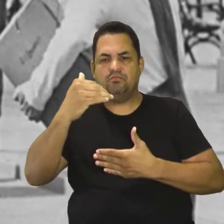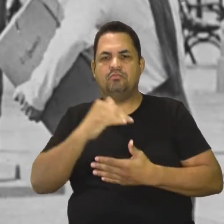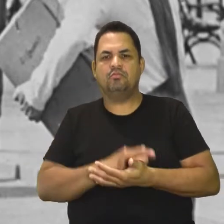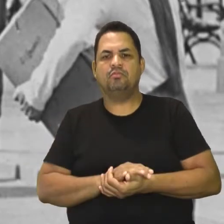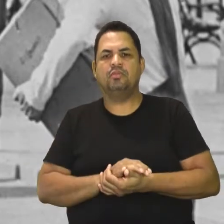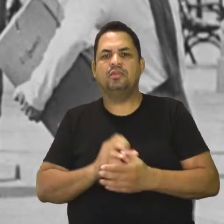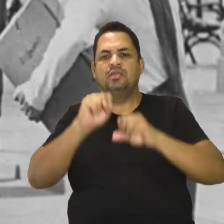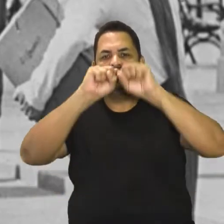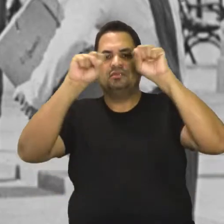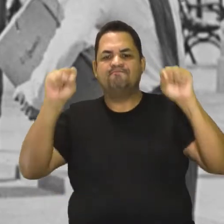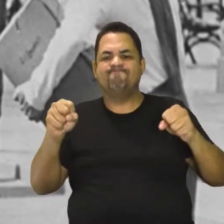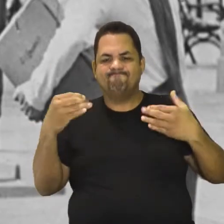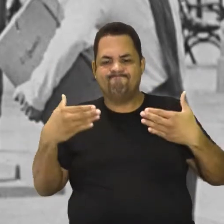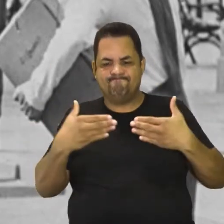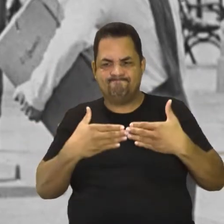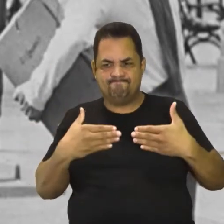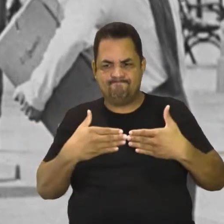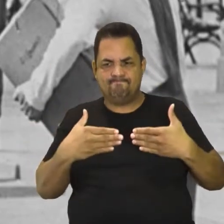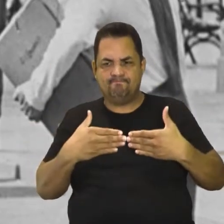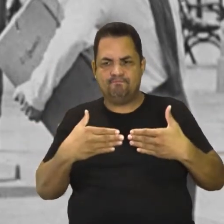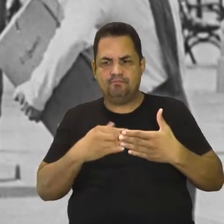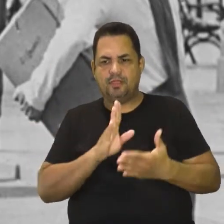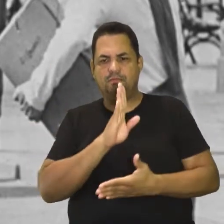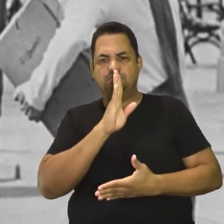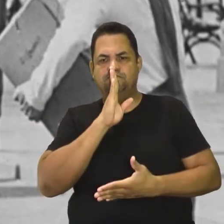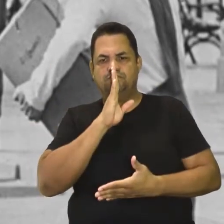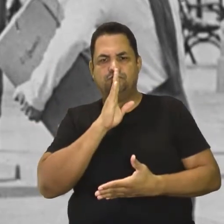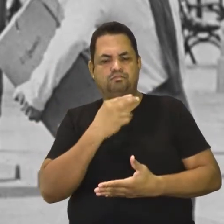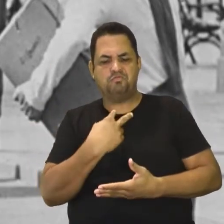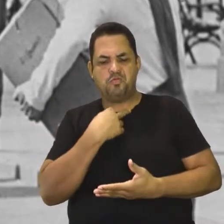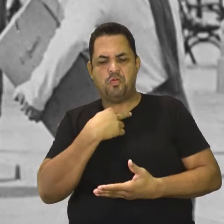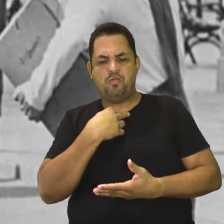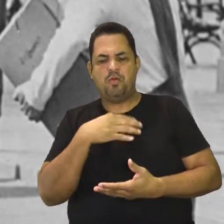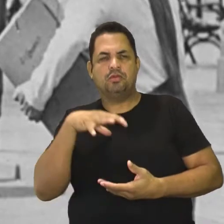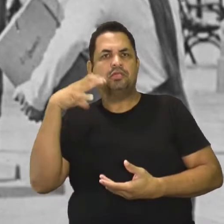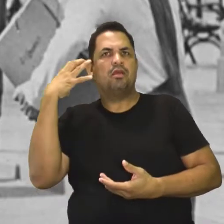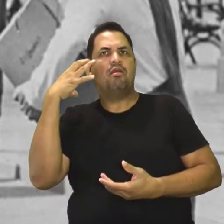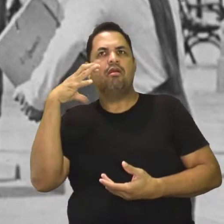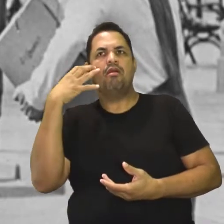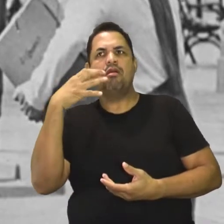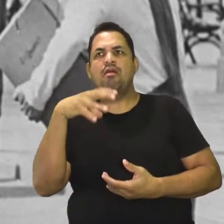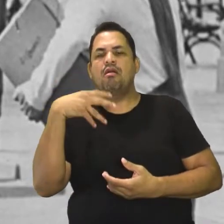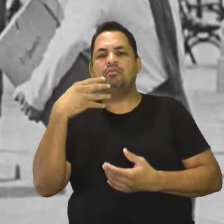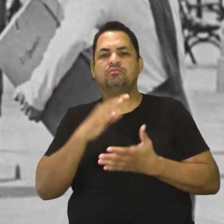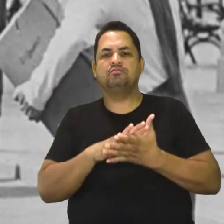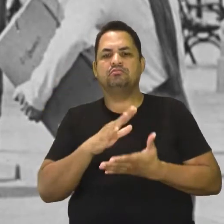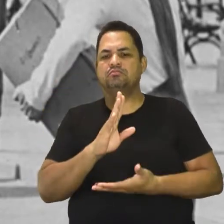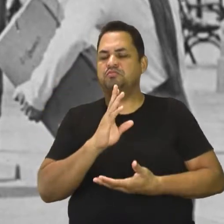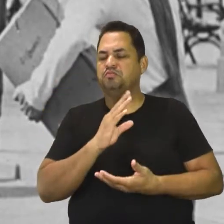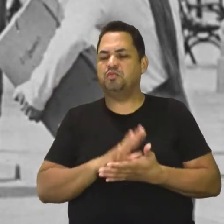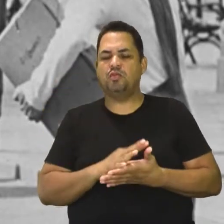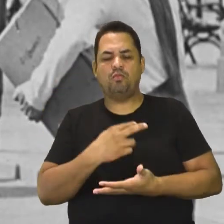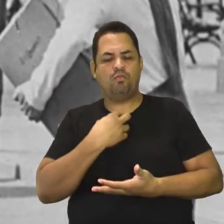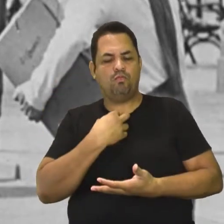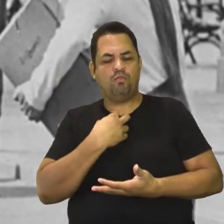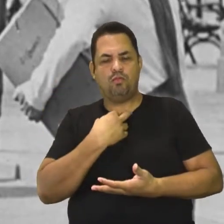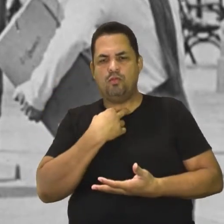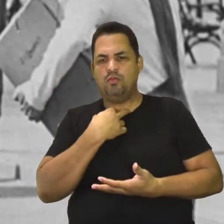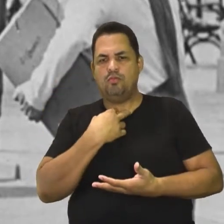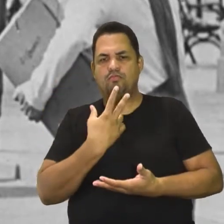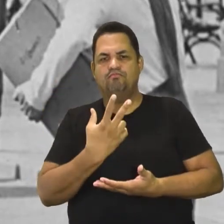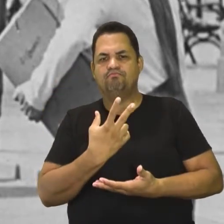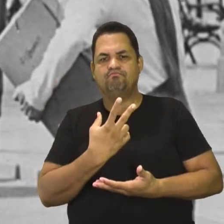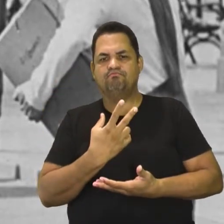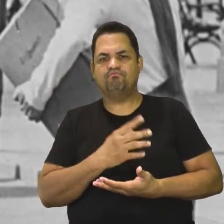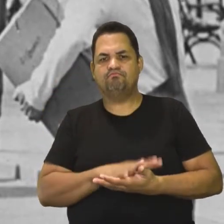O sistema se fechando, a censura. Você não podia cantar se não fosse autorizado. Você não